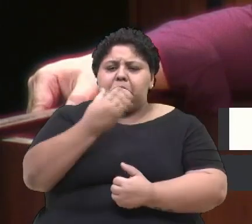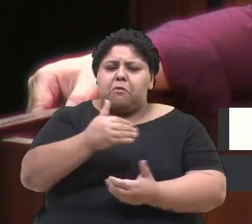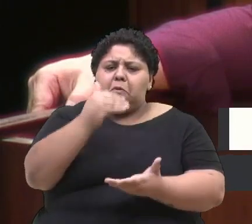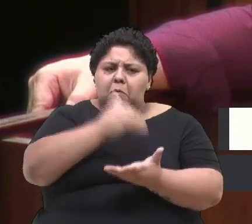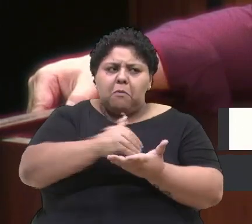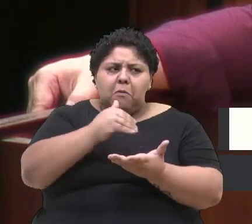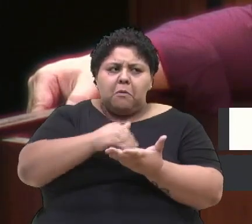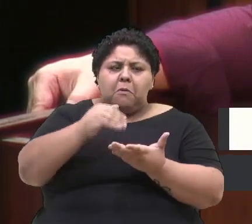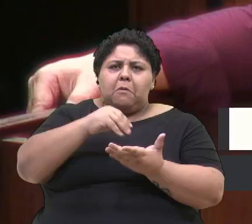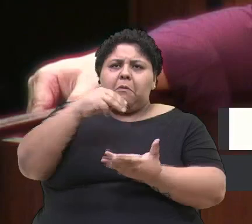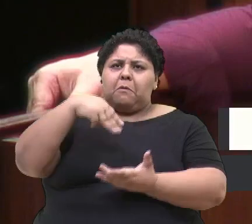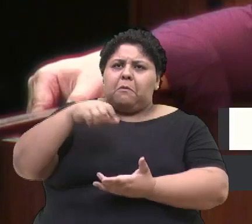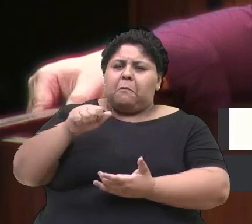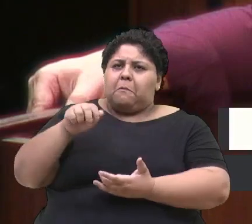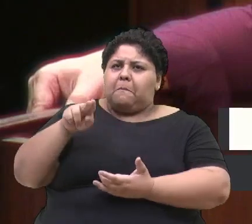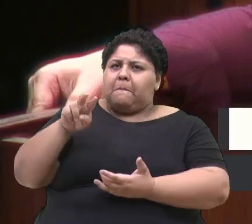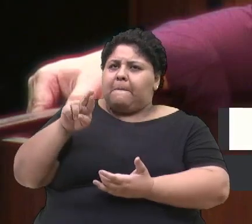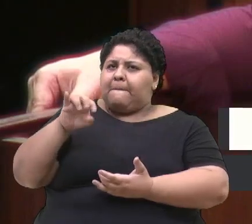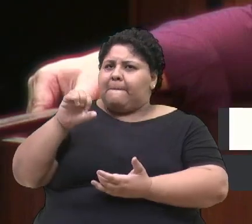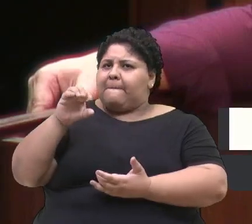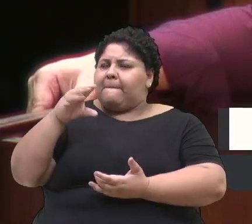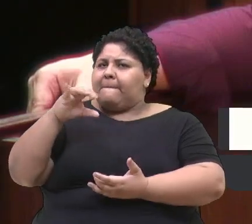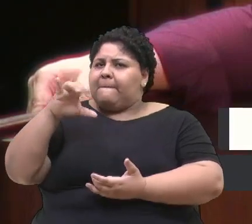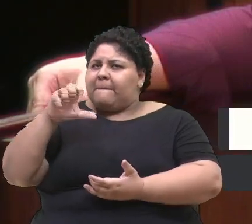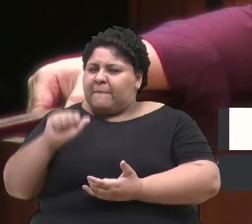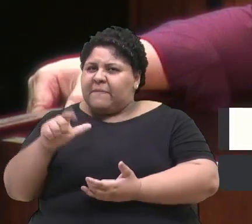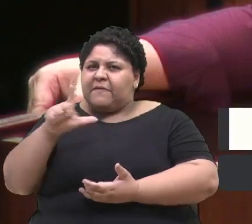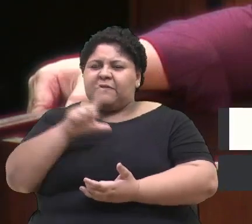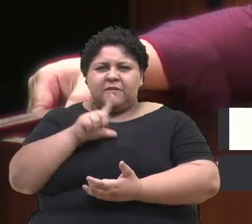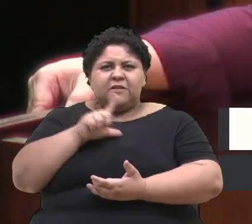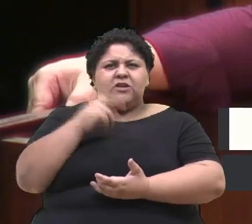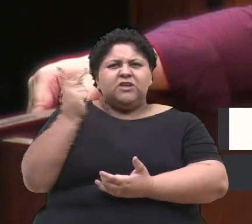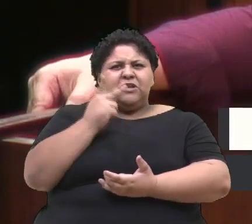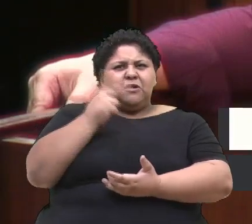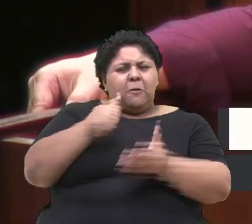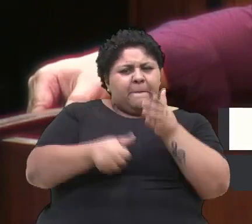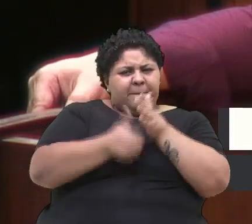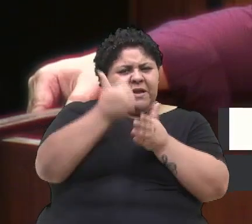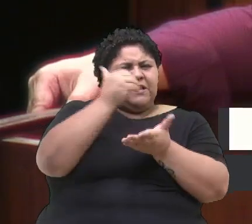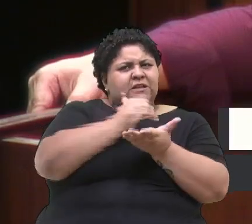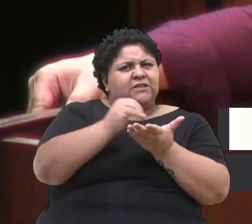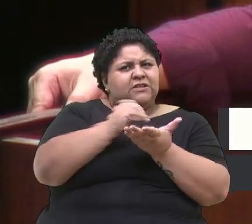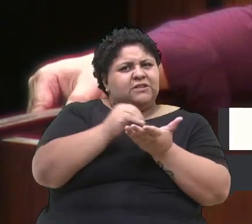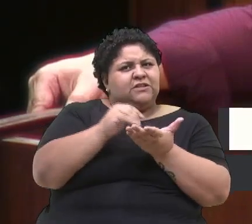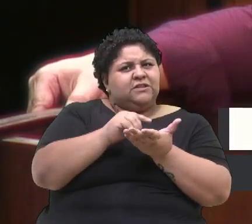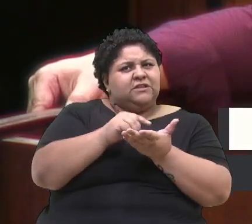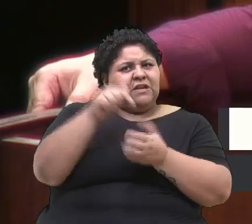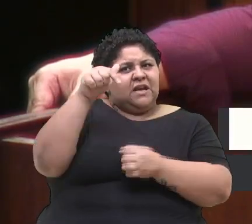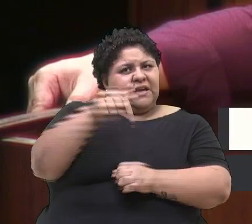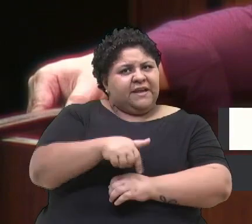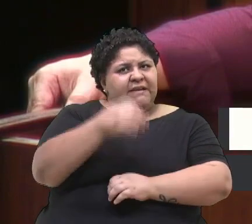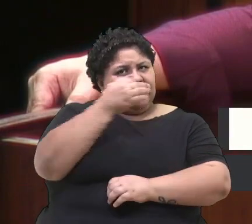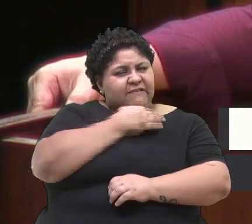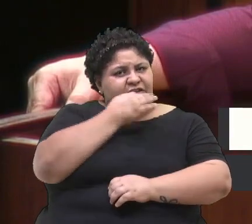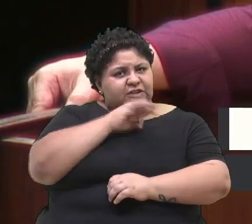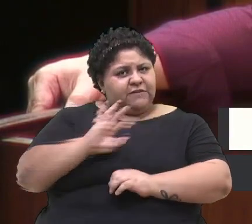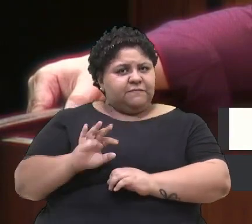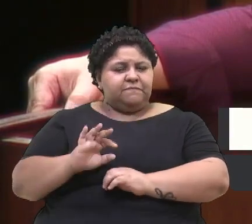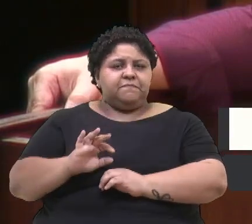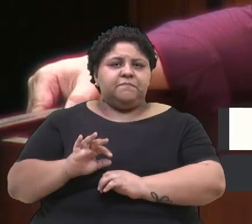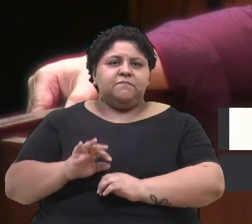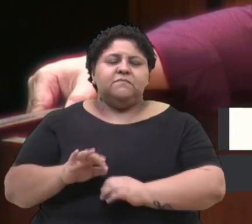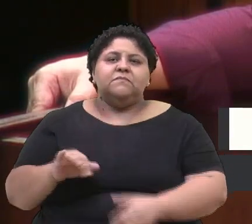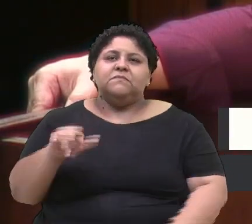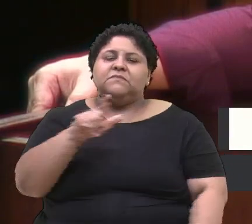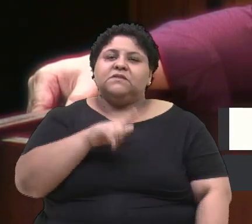baita secretário. Tem que colocar que acho que foram os 2 melhores secretários que já estiveram por Caxias. E a gente entende, ele